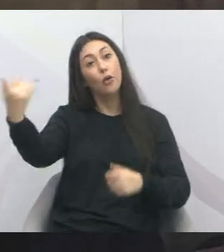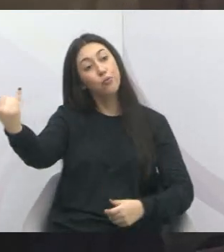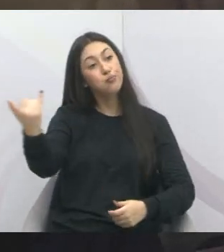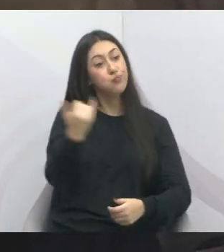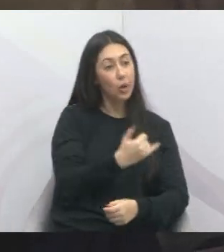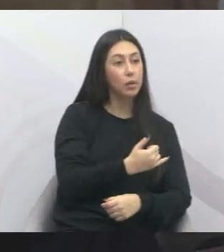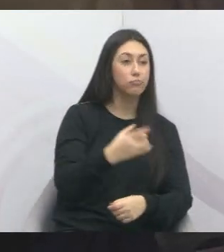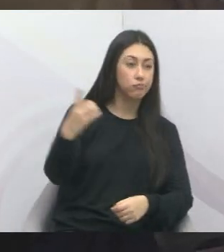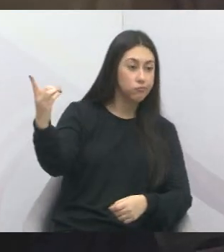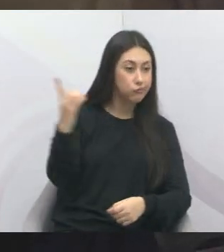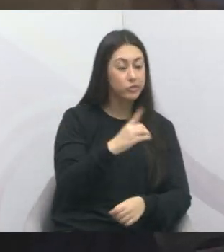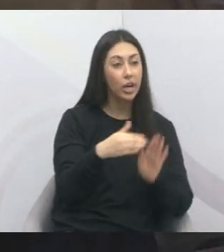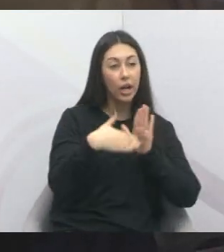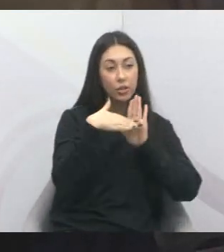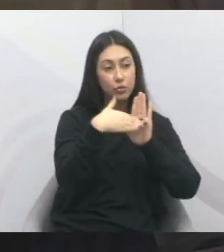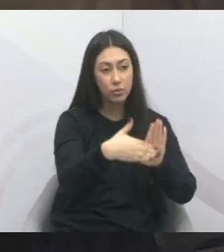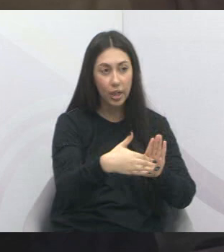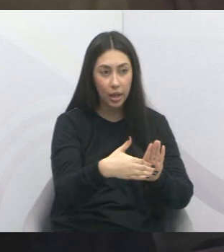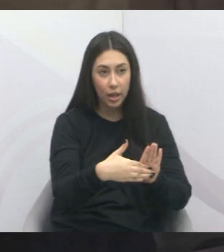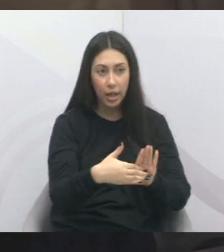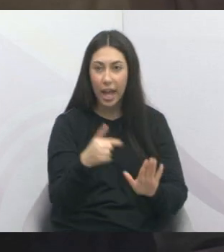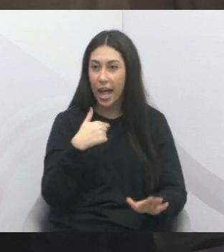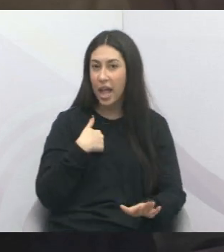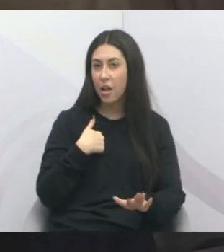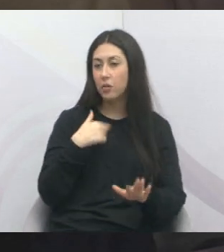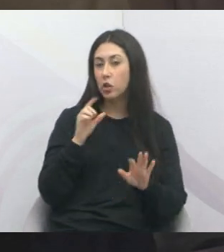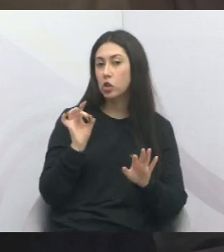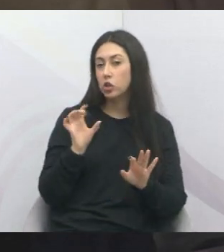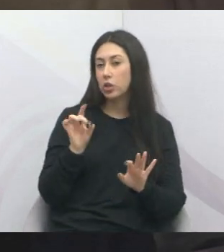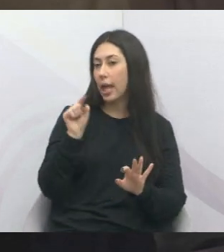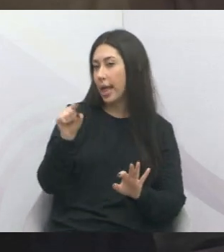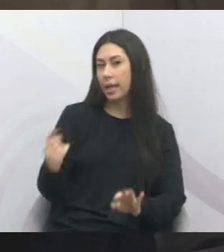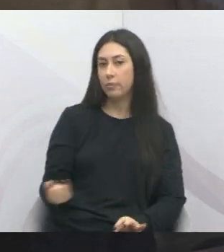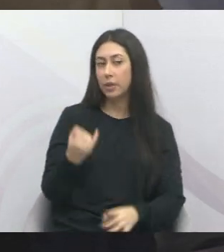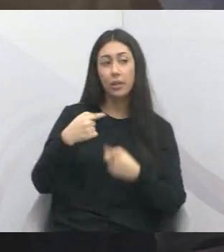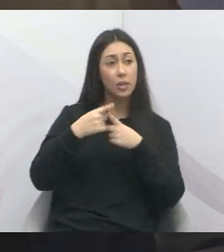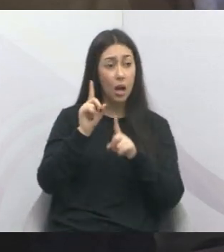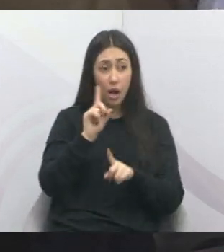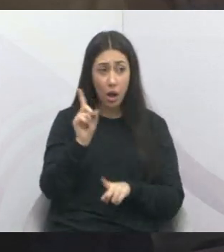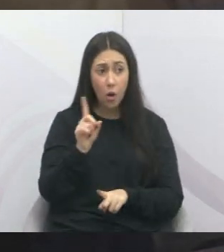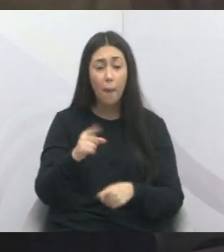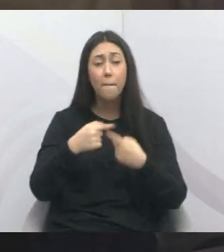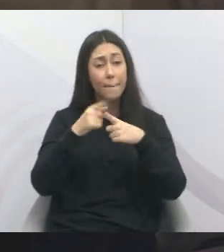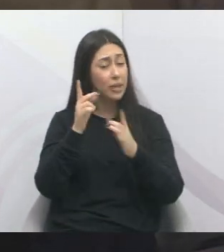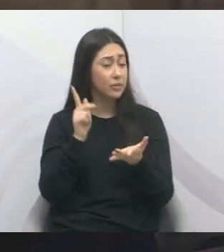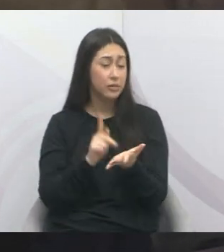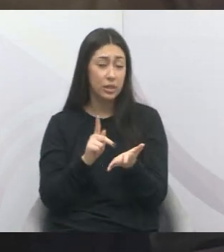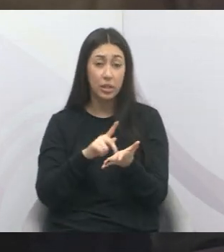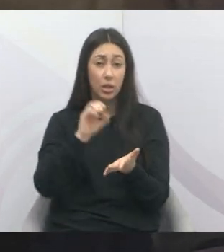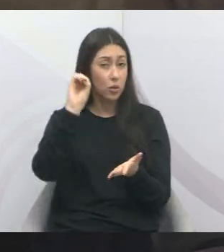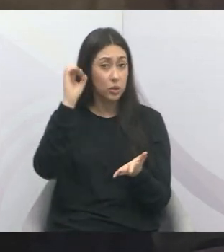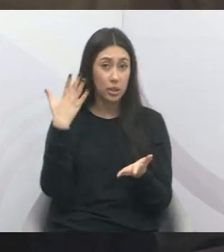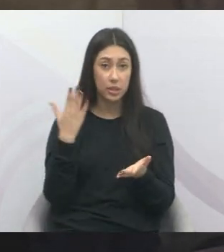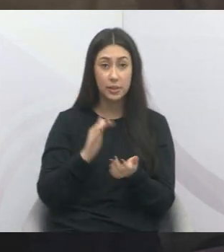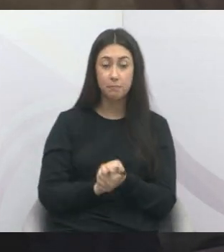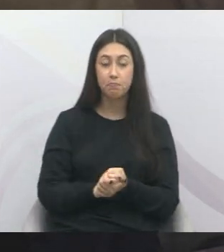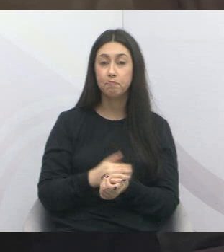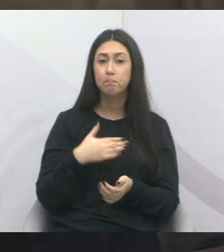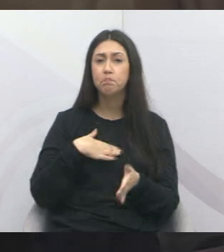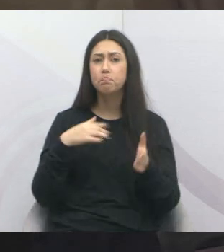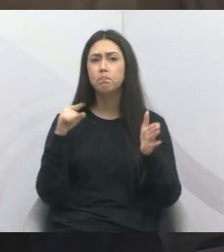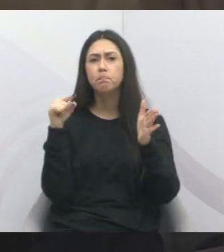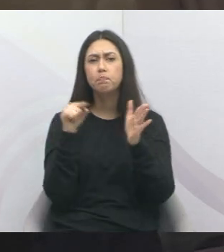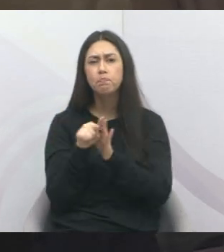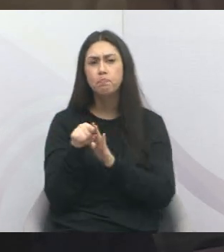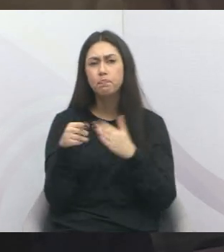tentar resolver. Não estou dando mérito para ele, não, mas estou dizendo que é a realidade hoje na cidade de Jacareí. Mas a minha pergunta, voltando